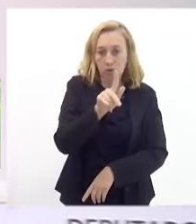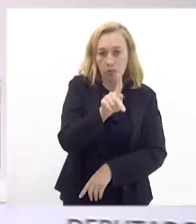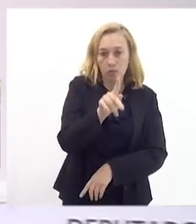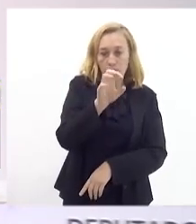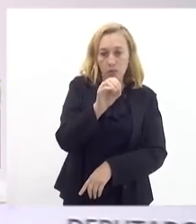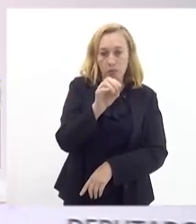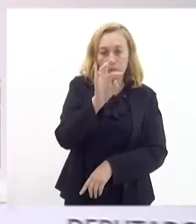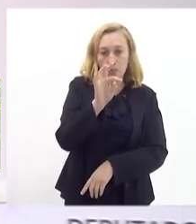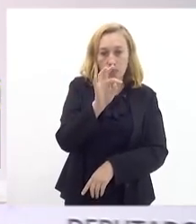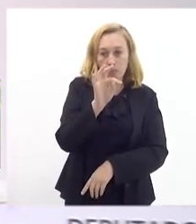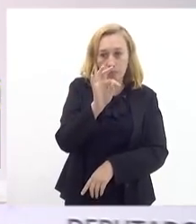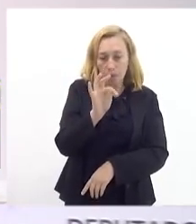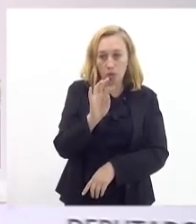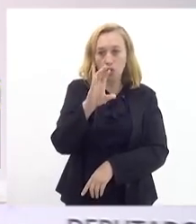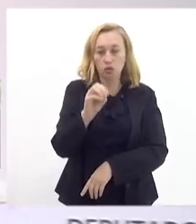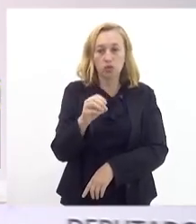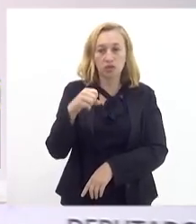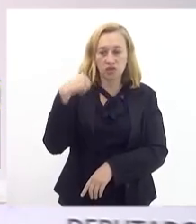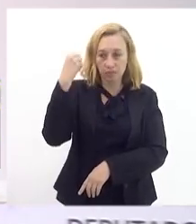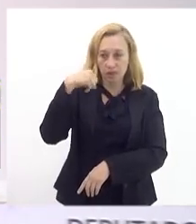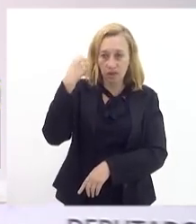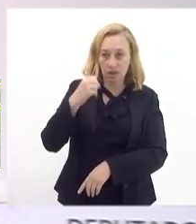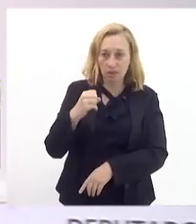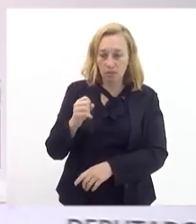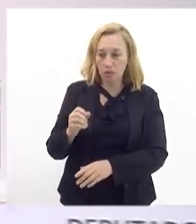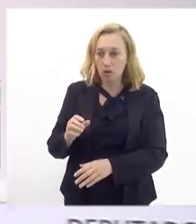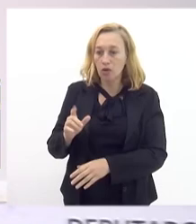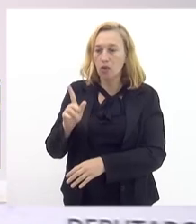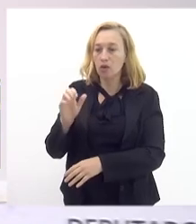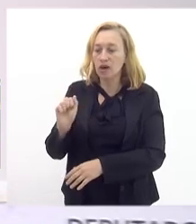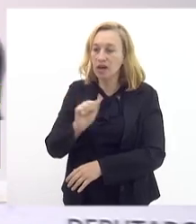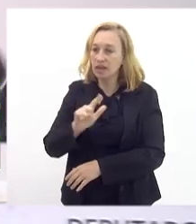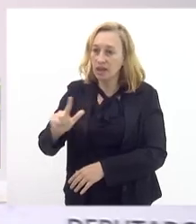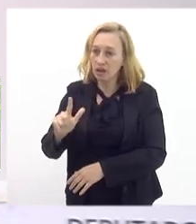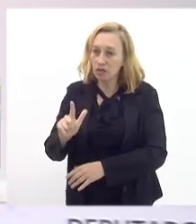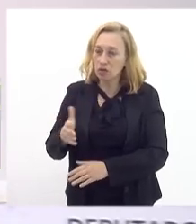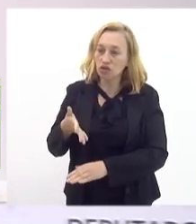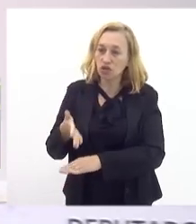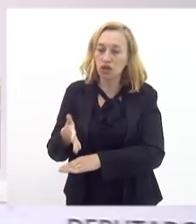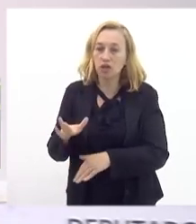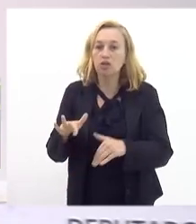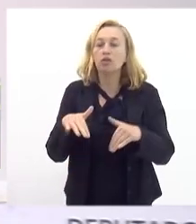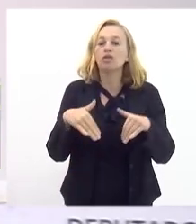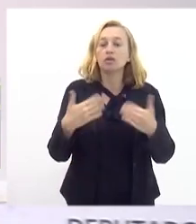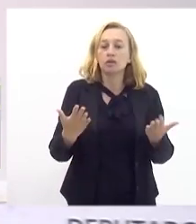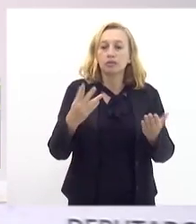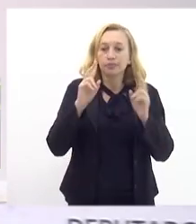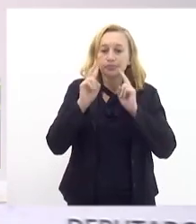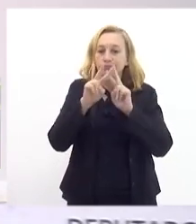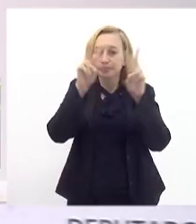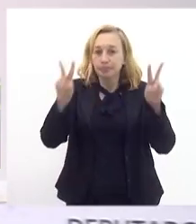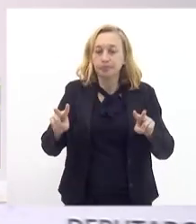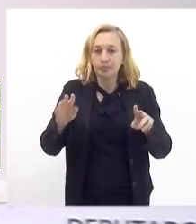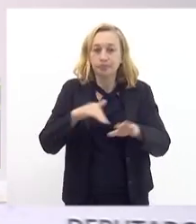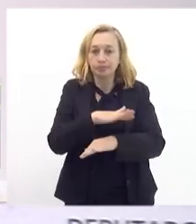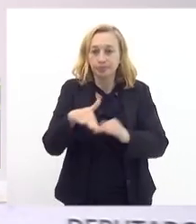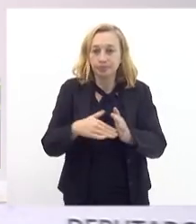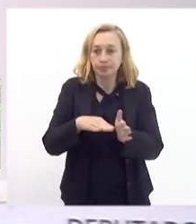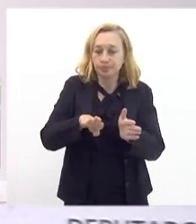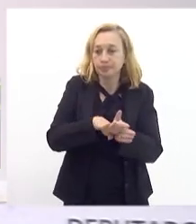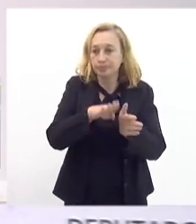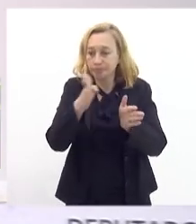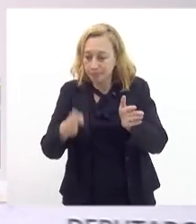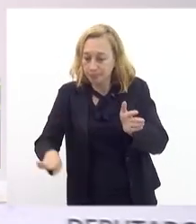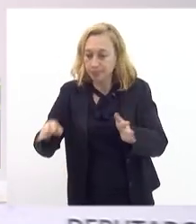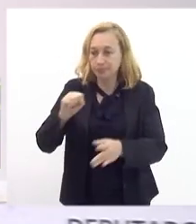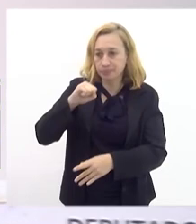canal de chegada né enfim essa essa visão sinérgica da Bahia como um